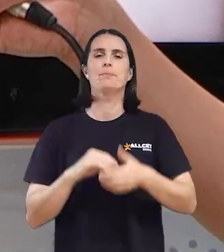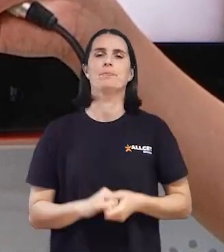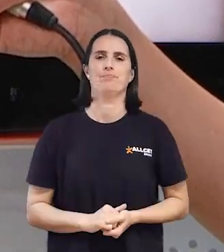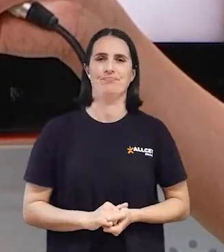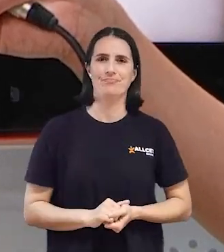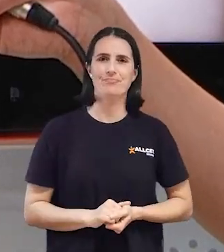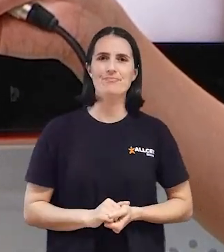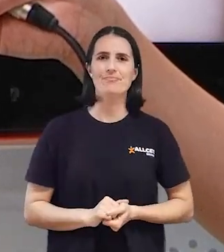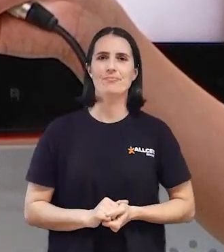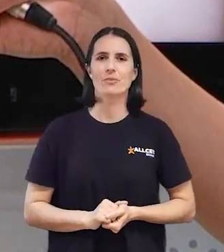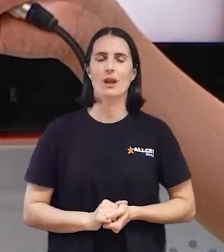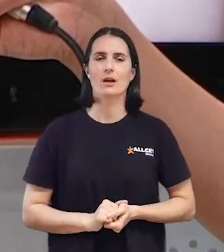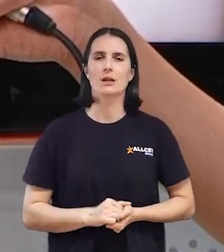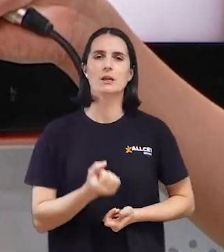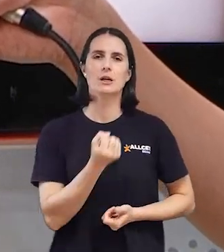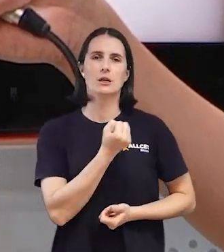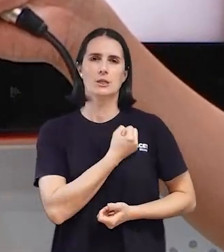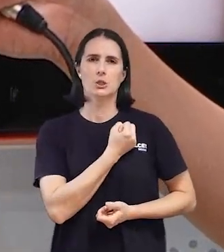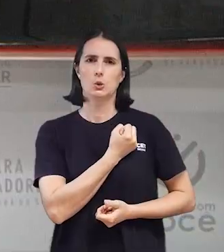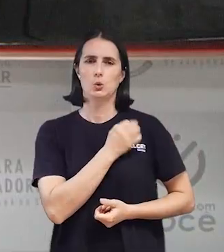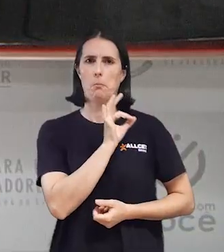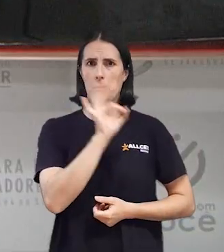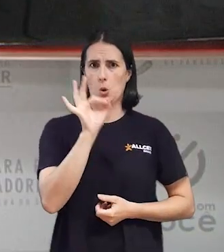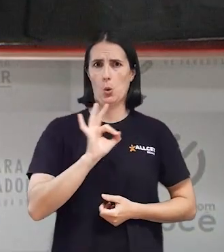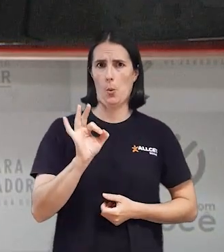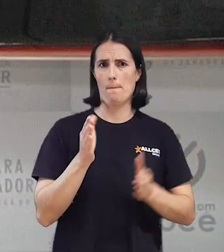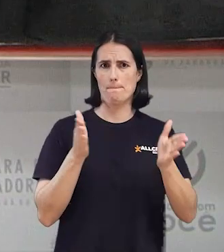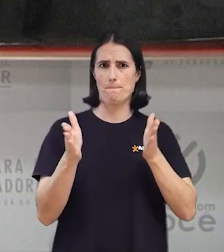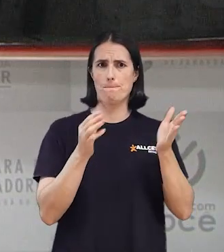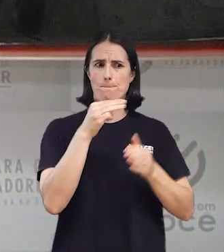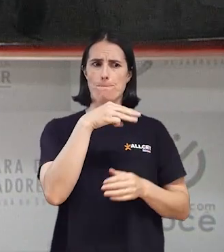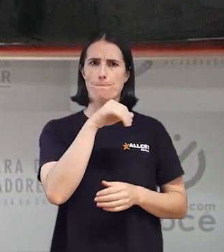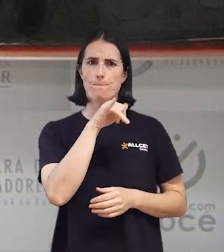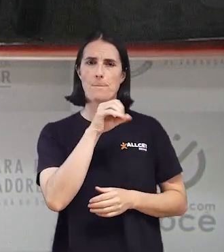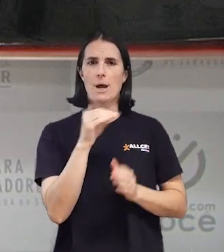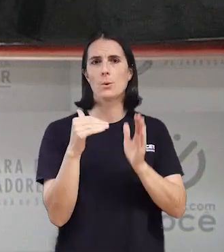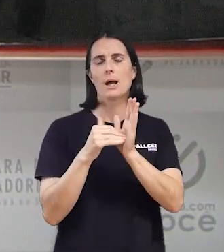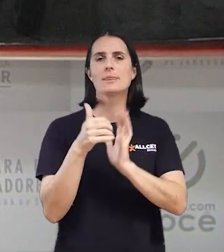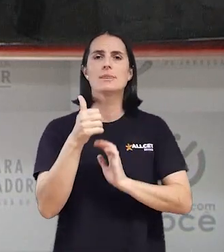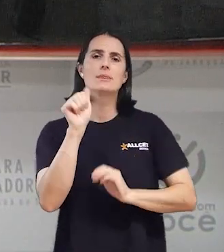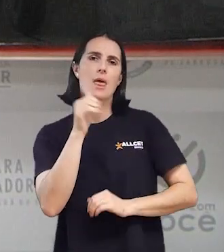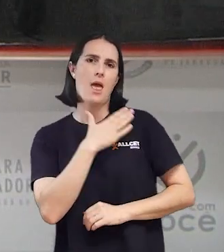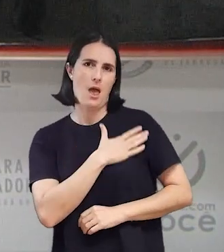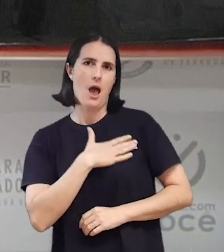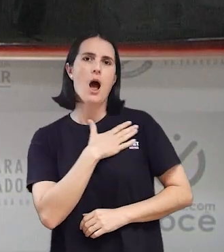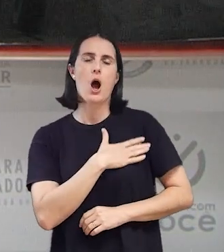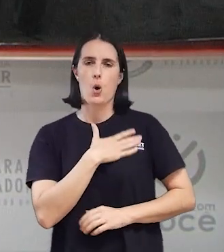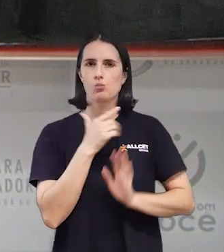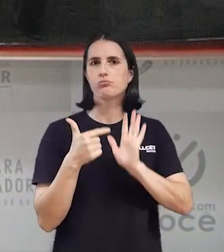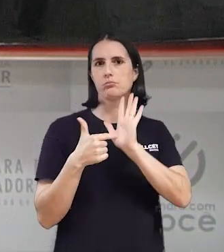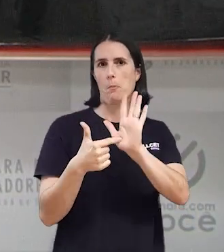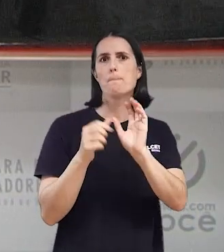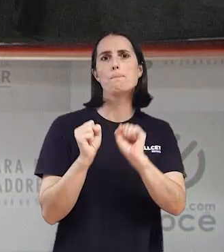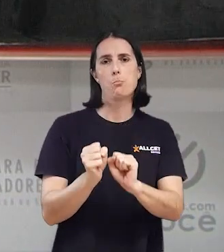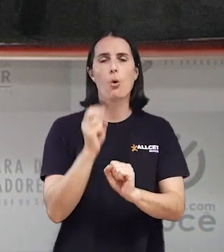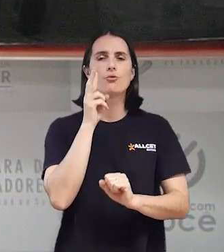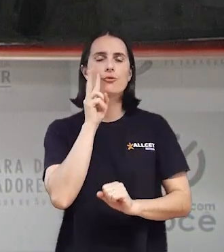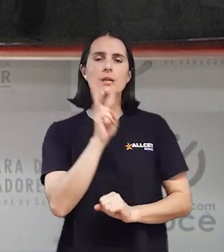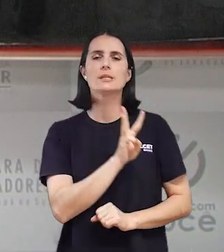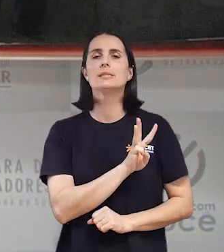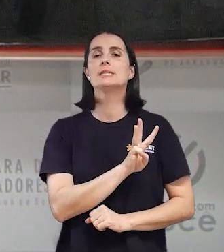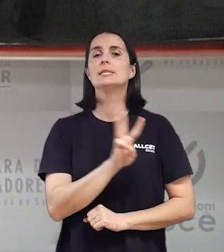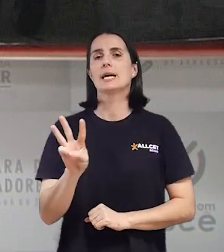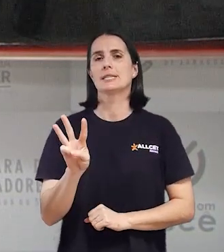disponível no YouTube da Câmara de Vereadores os números de maio até agosto apresentados na audiência podem ser